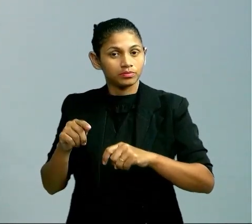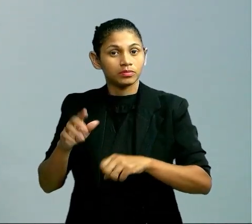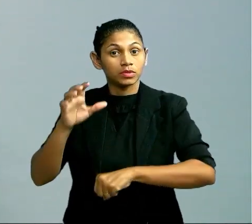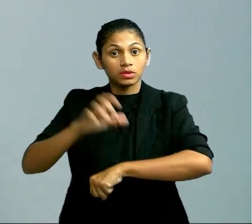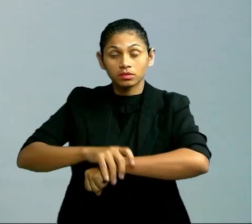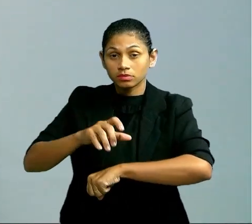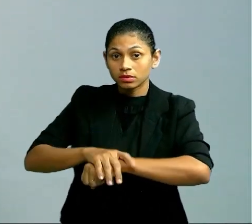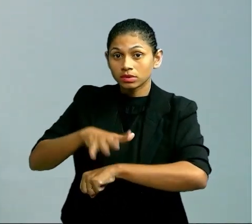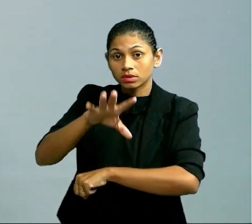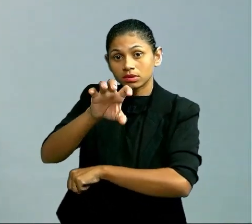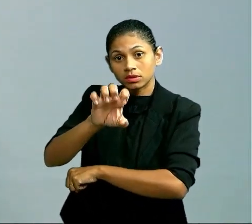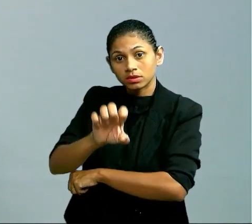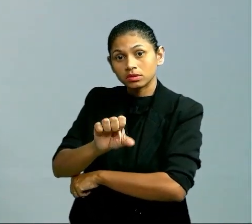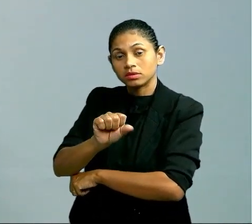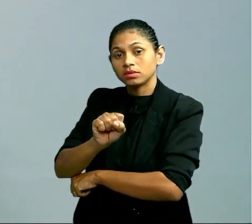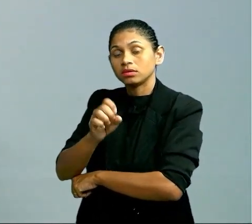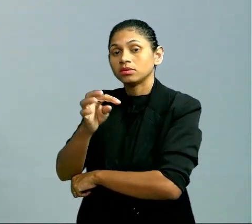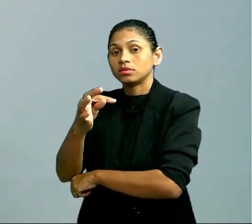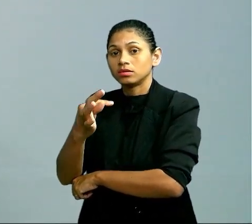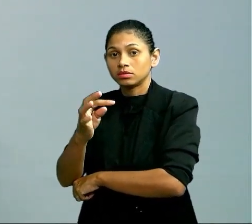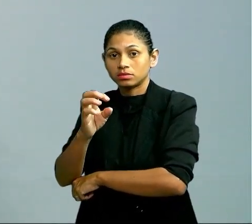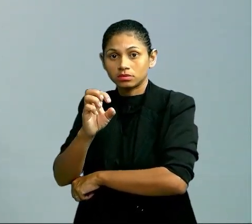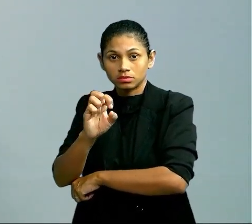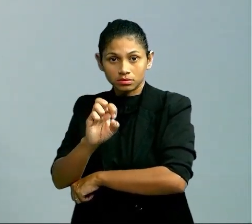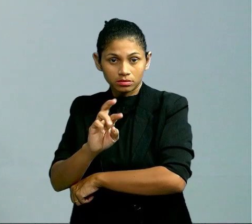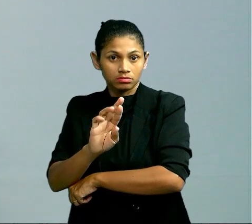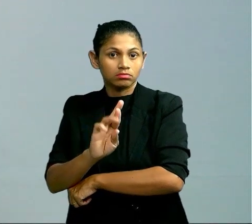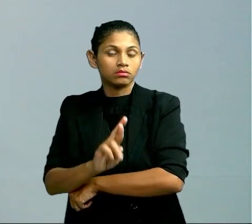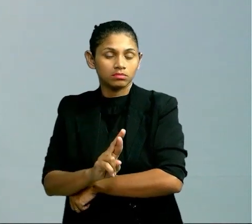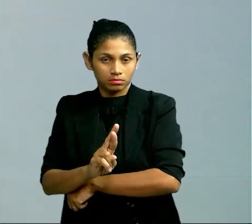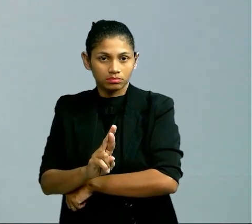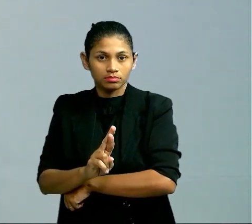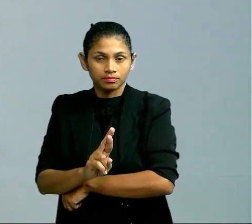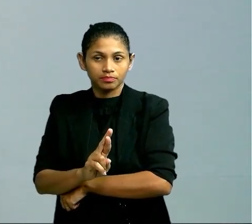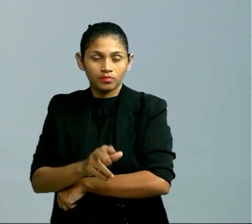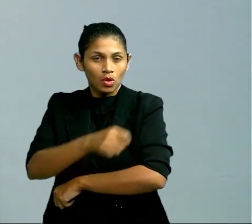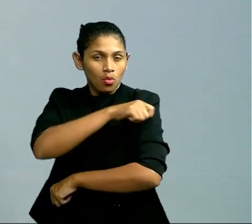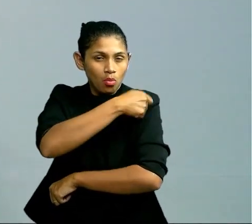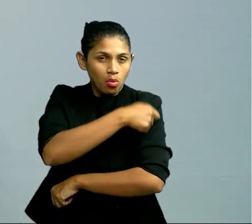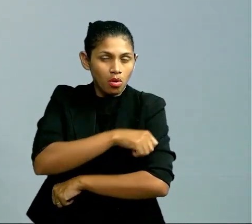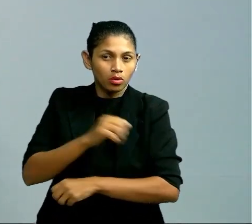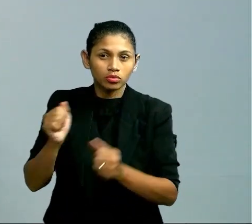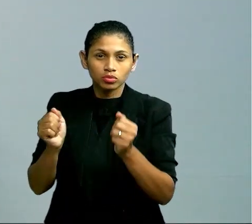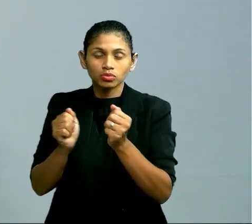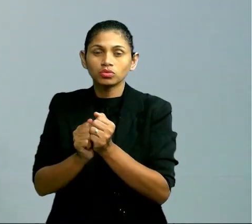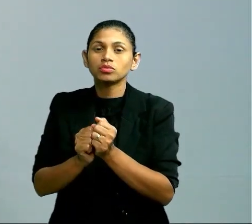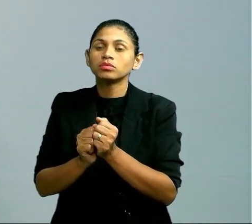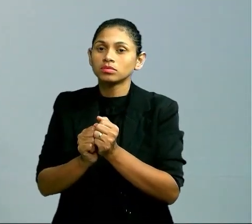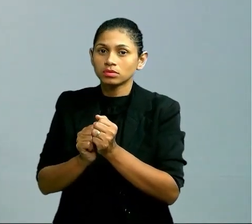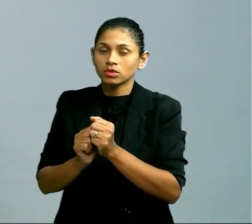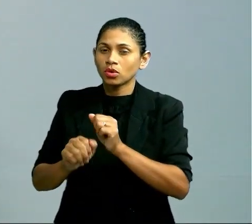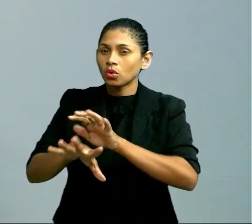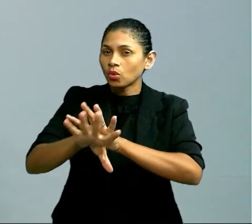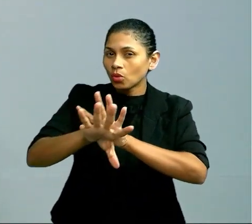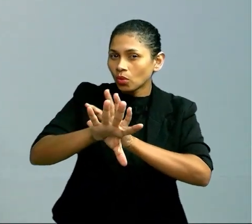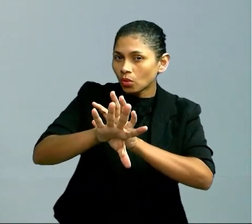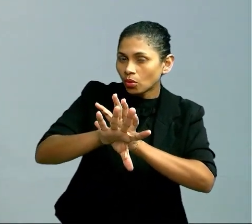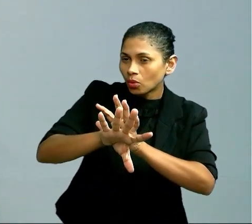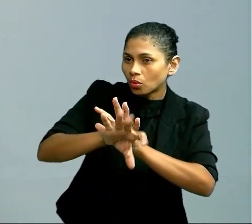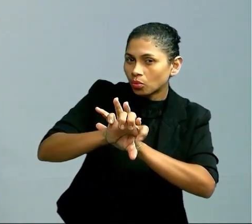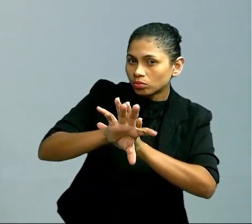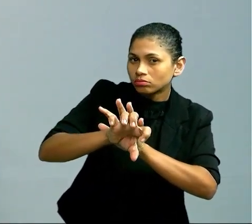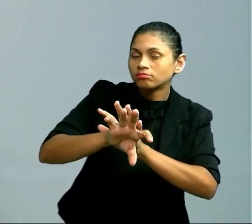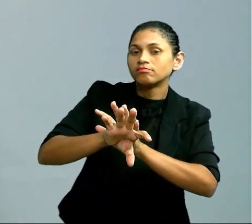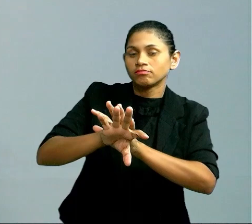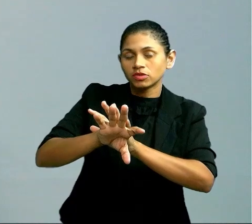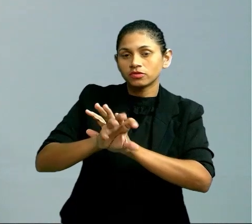função éster. Então, nós vamos reagir ali um álcool com um ácido carboxílico e essa organização ela vai produzir